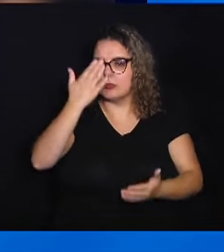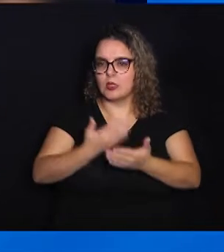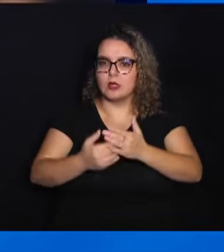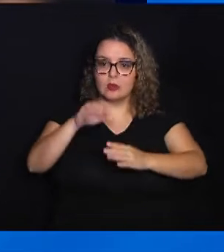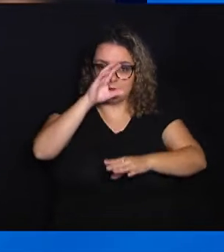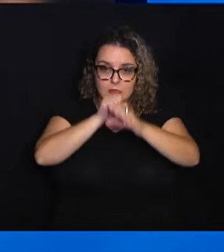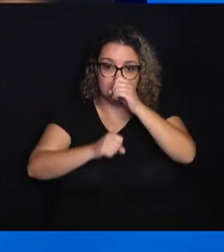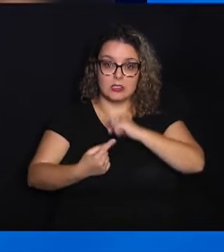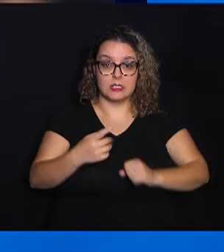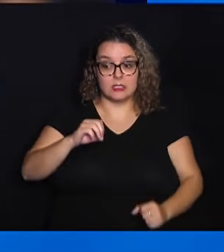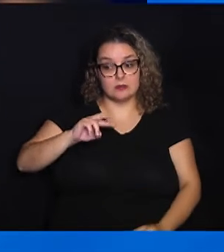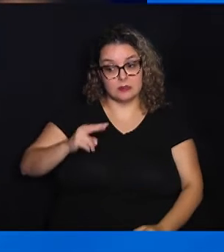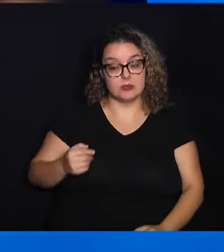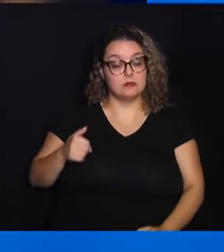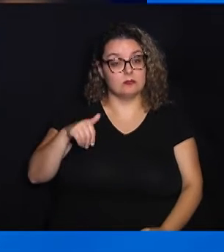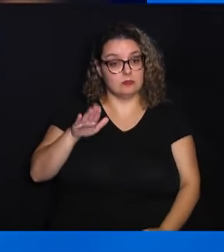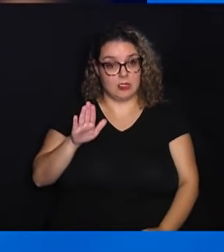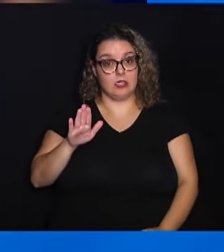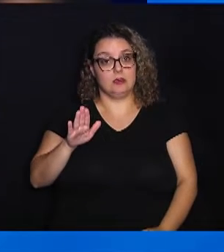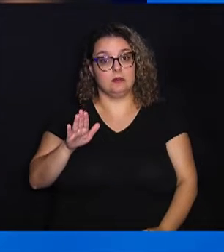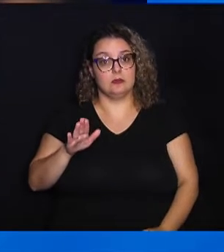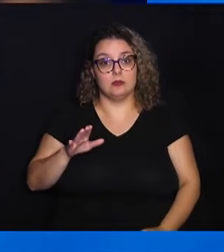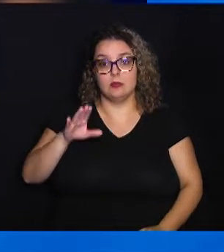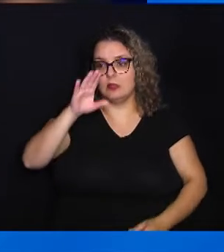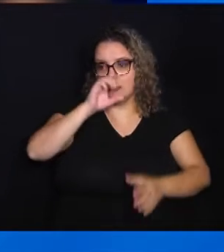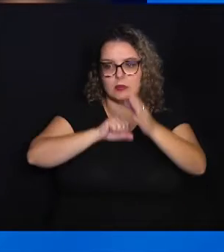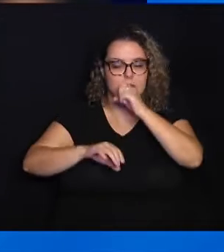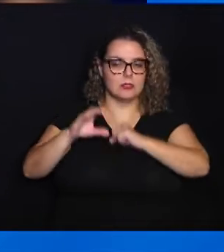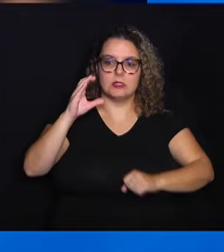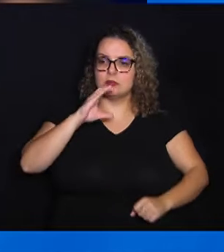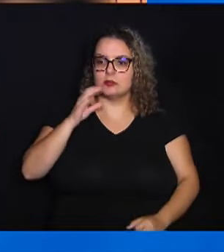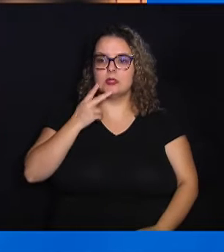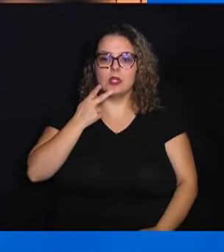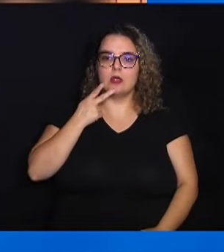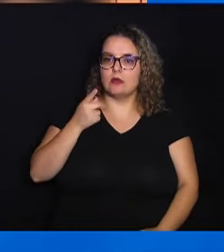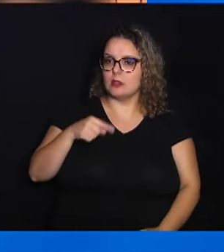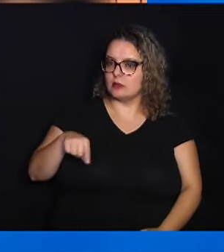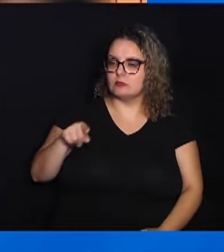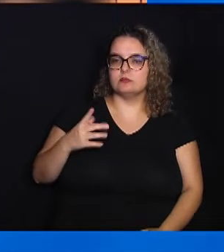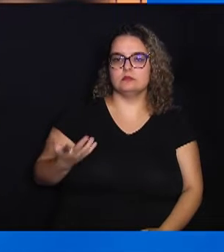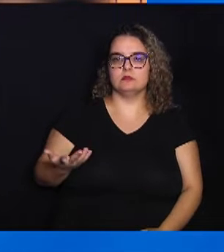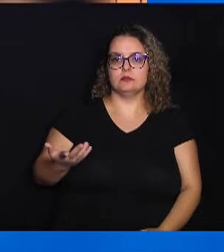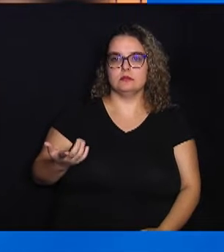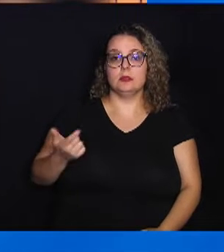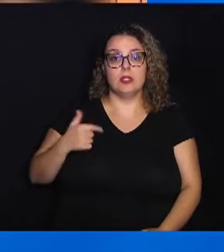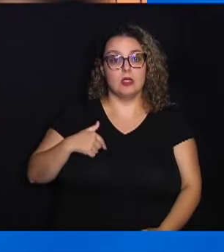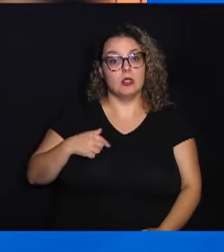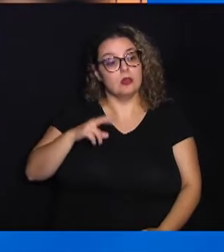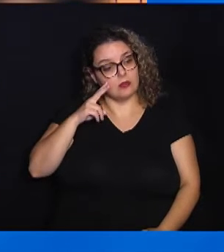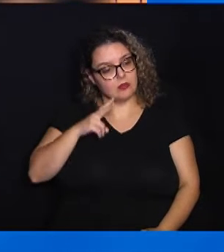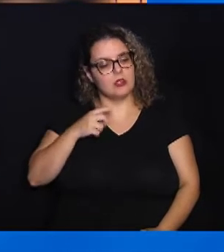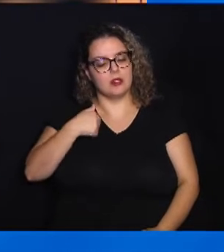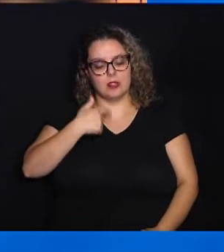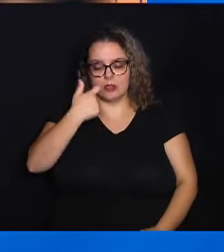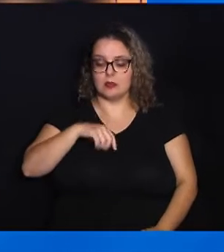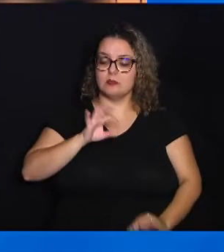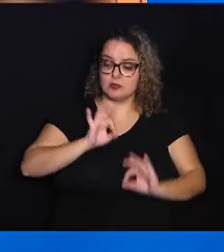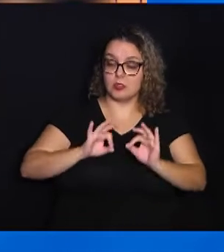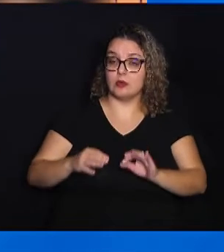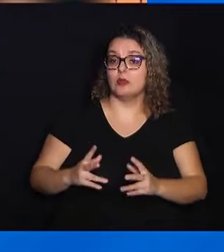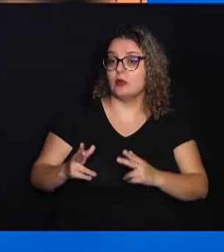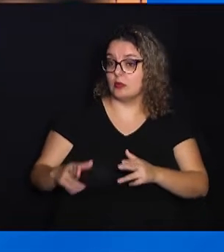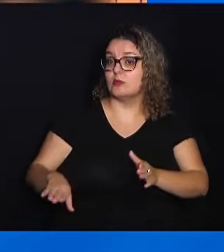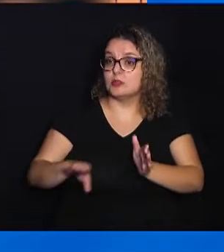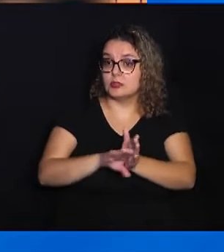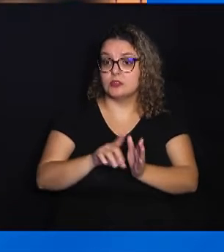vezes mais, né? O aprendizado é muito rápido. E eu falo para você que eu me via preparado. Então, quando eu cheguei aqui, como eu disse, eu não